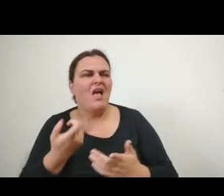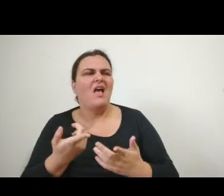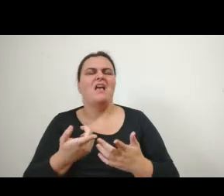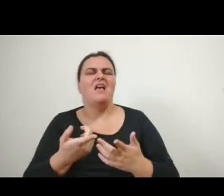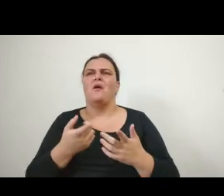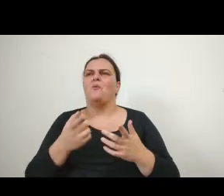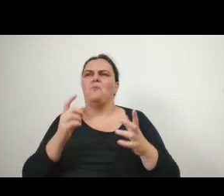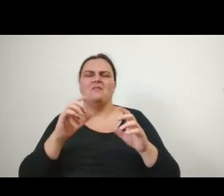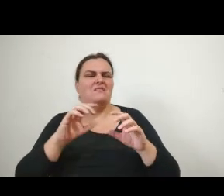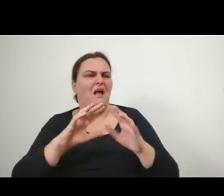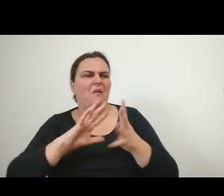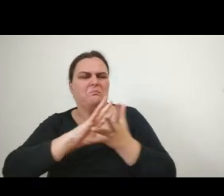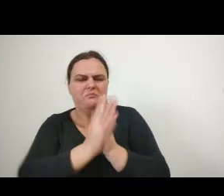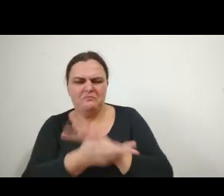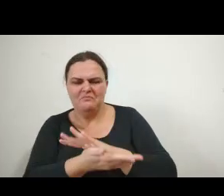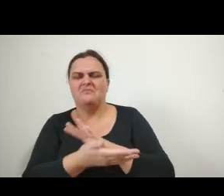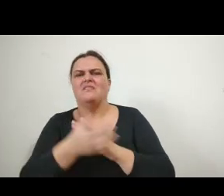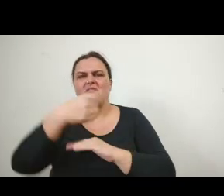ricos.